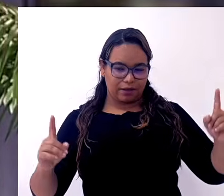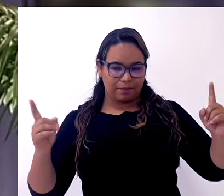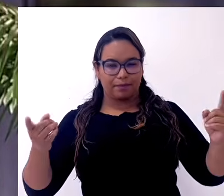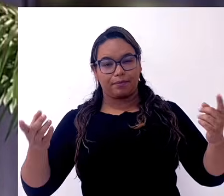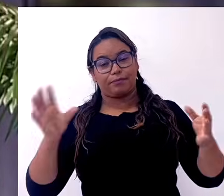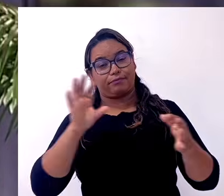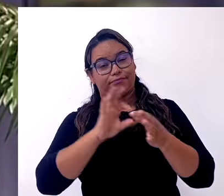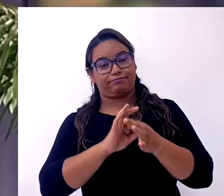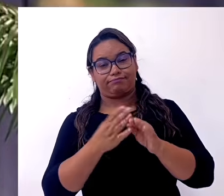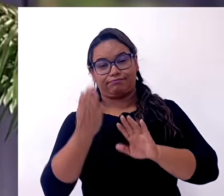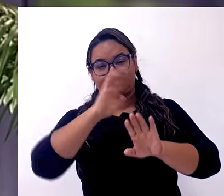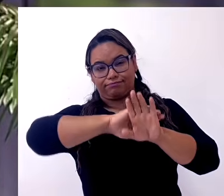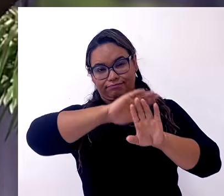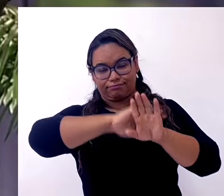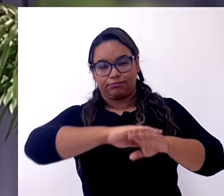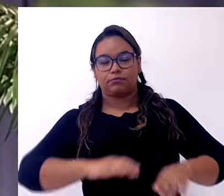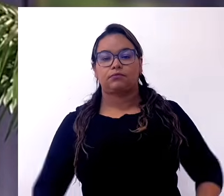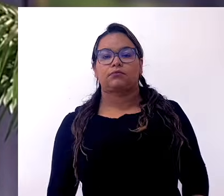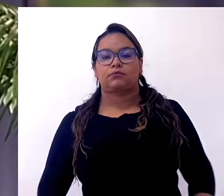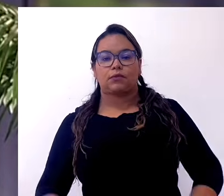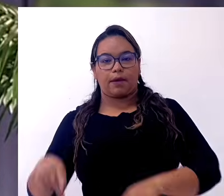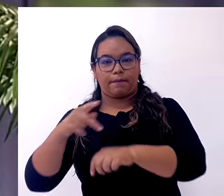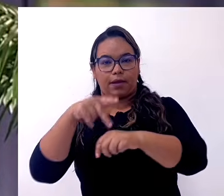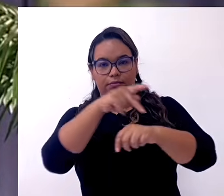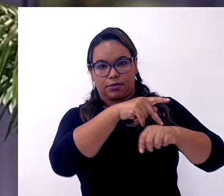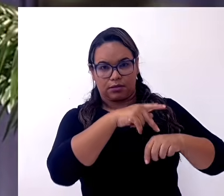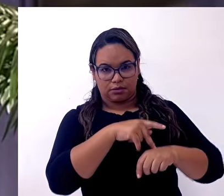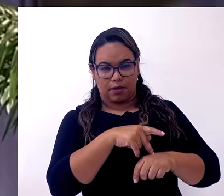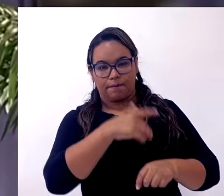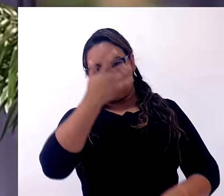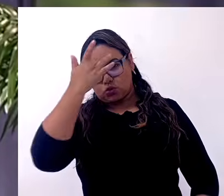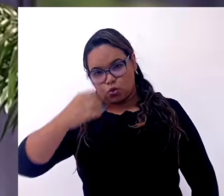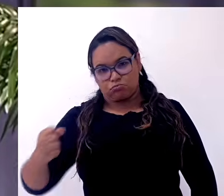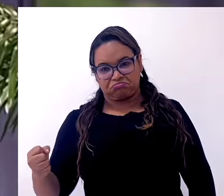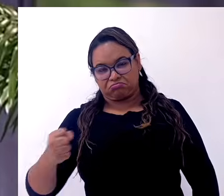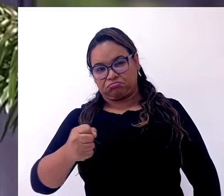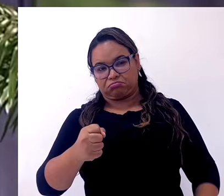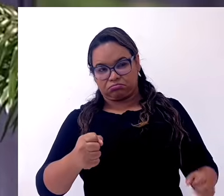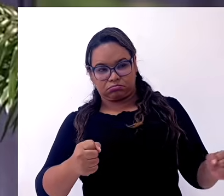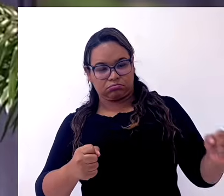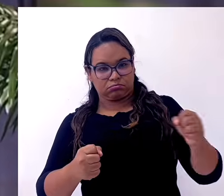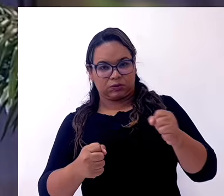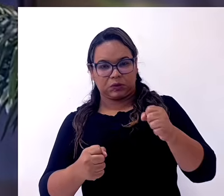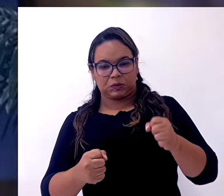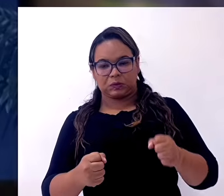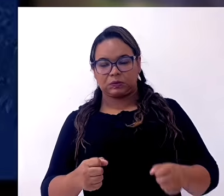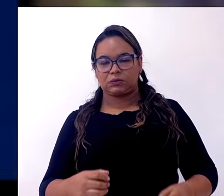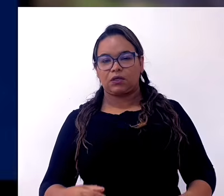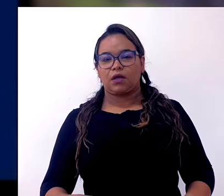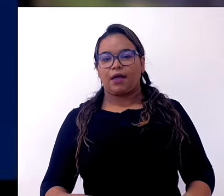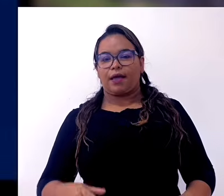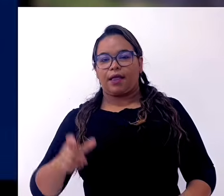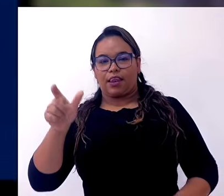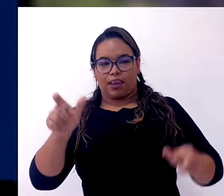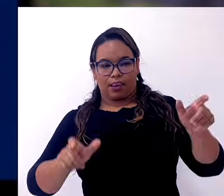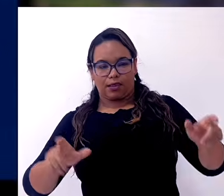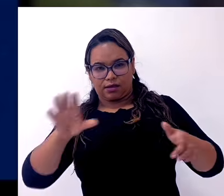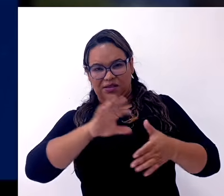temor e caos. E então eles são removidos e o povo fica feliz em entregar as suas liberdades civis.